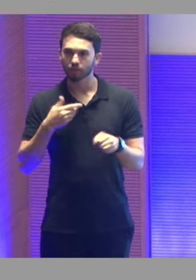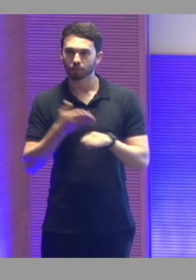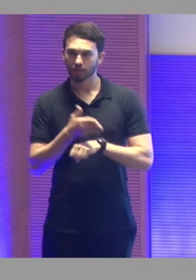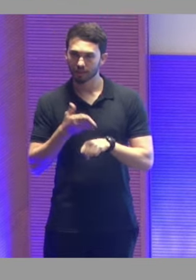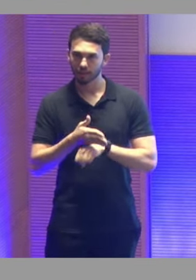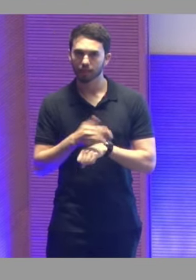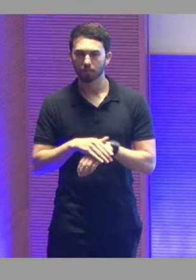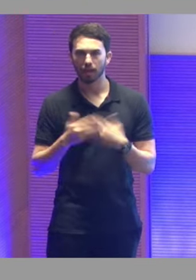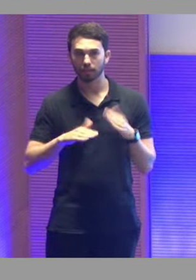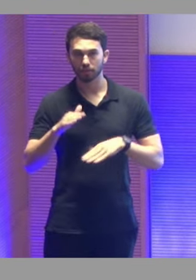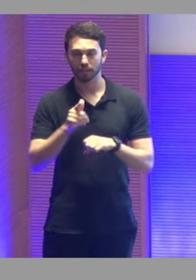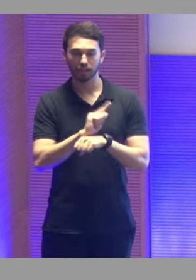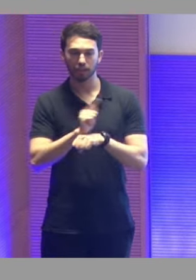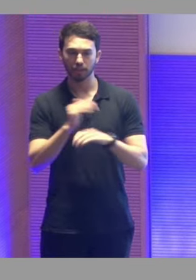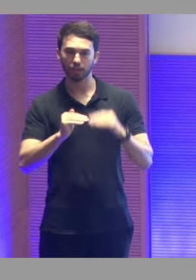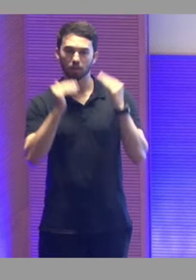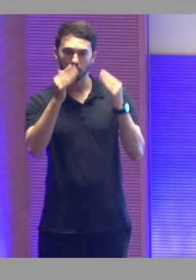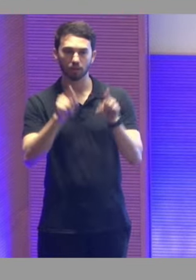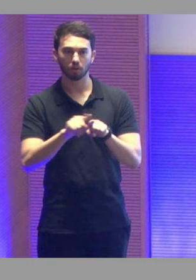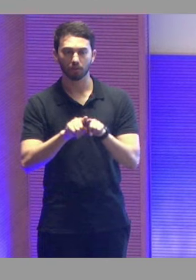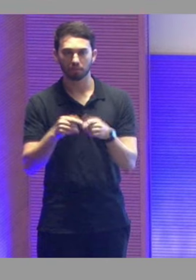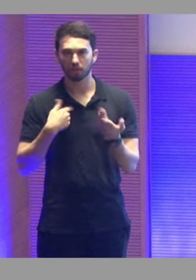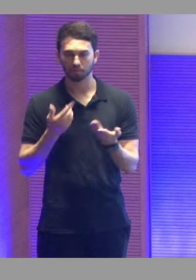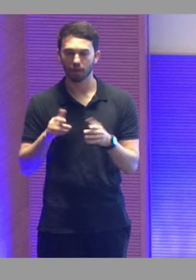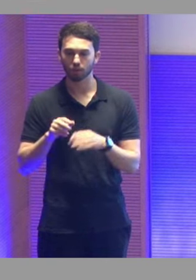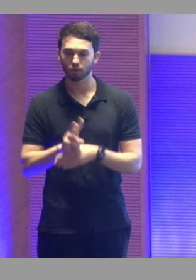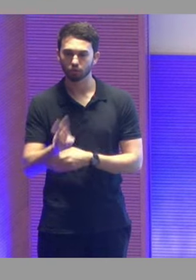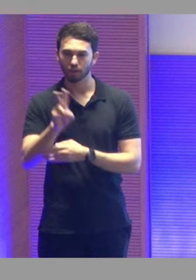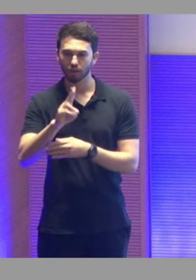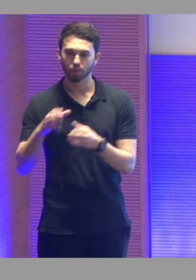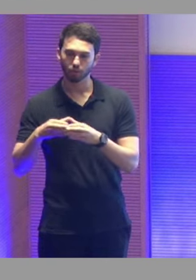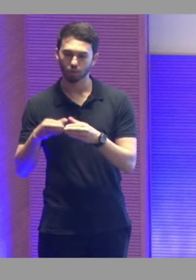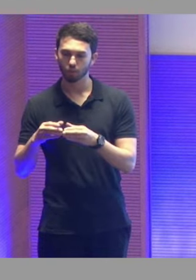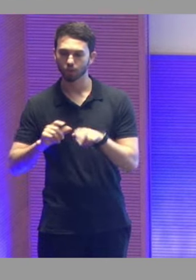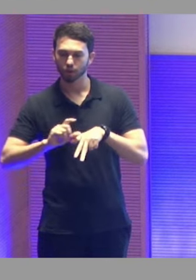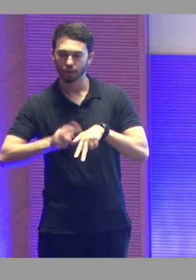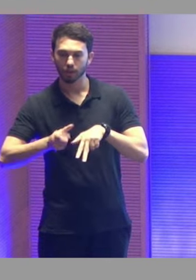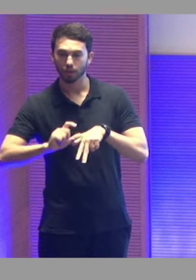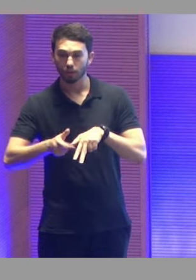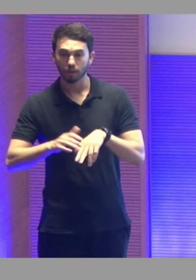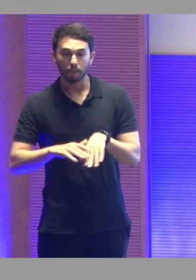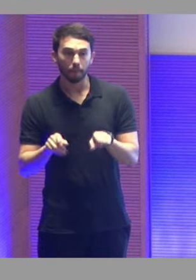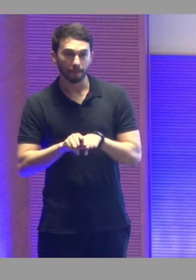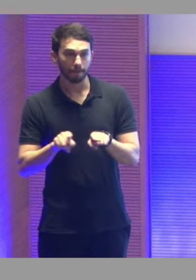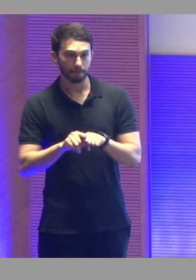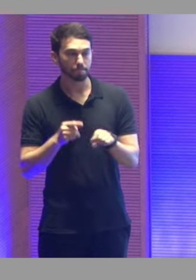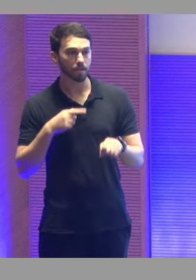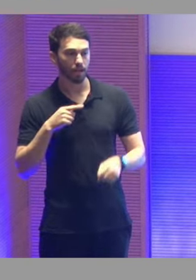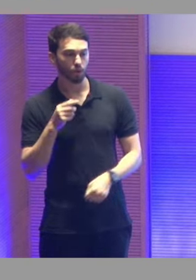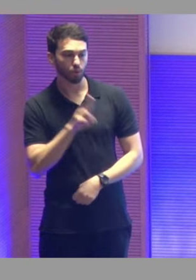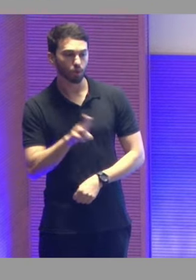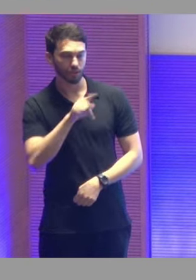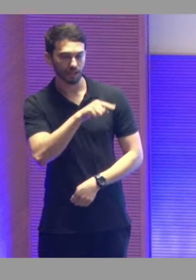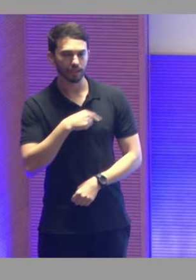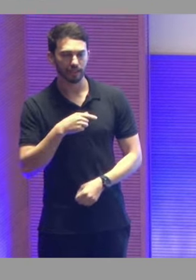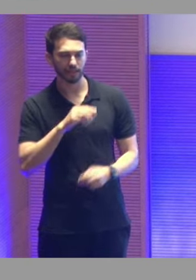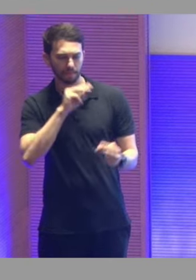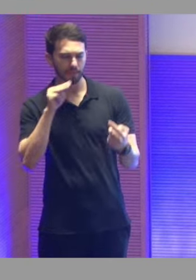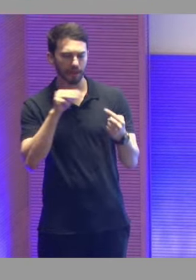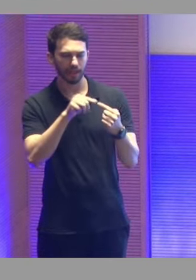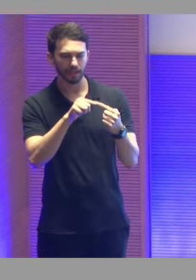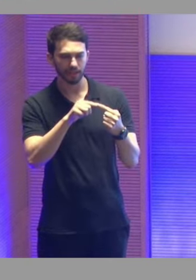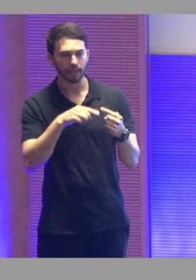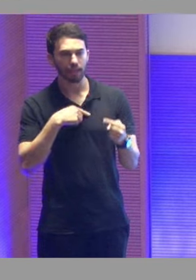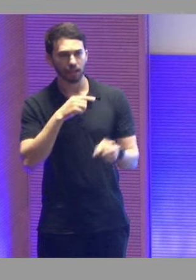pode vir da al gestão ou pode vir da da cadeia de valor né dos stakeholders e e também que usam essas metas de redução